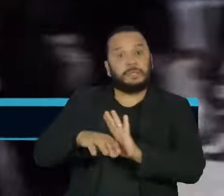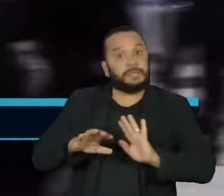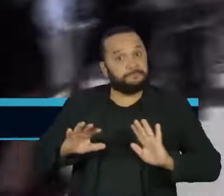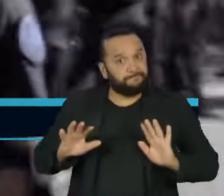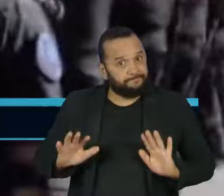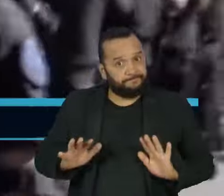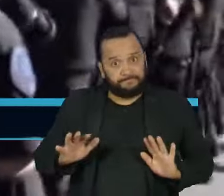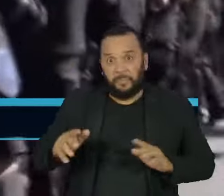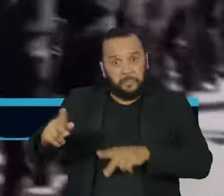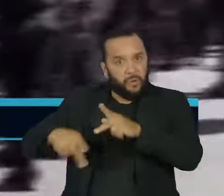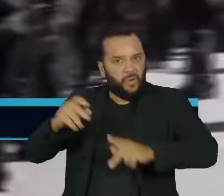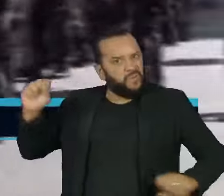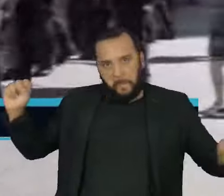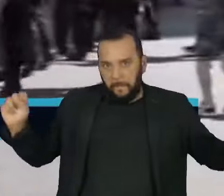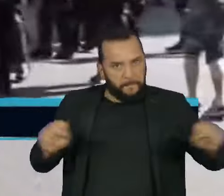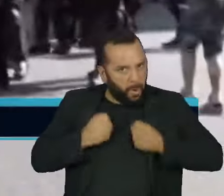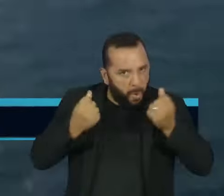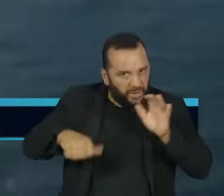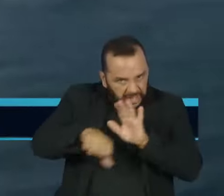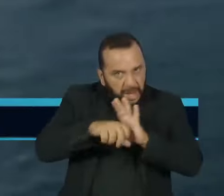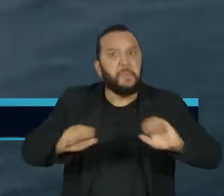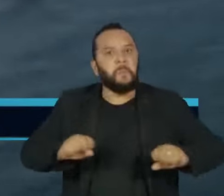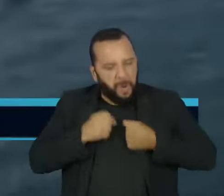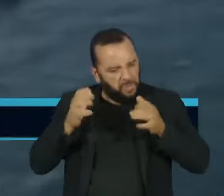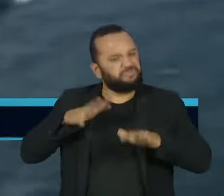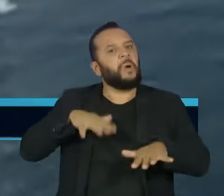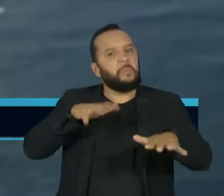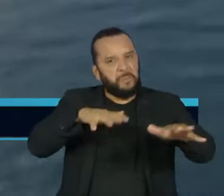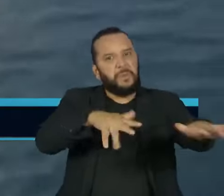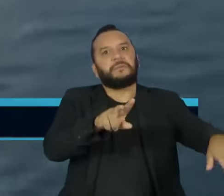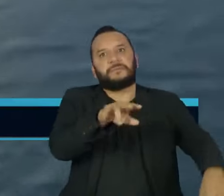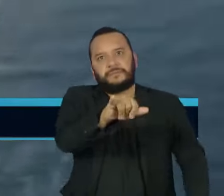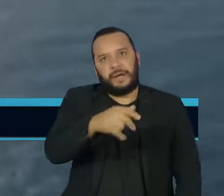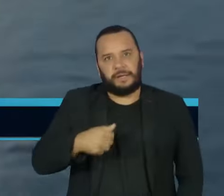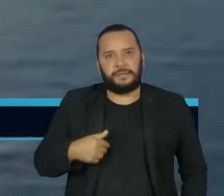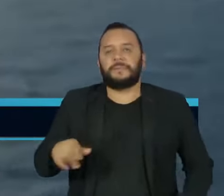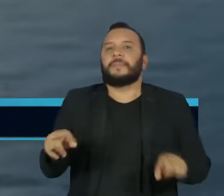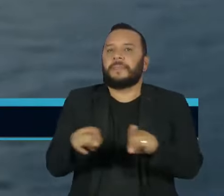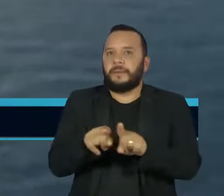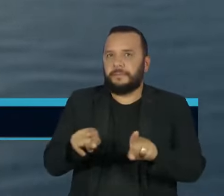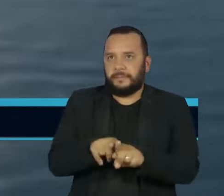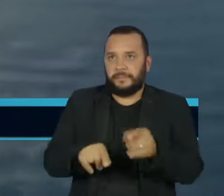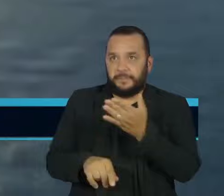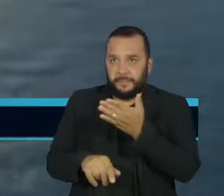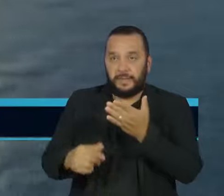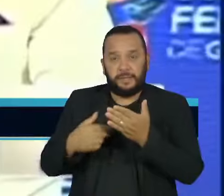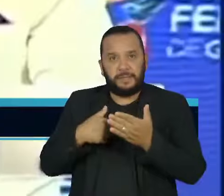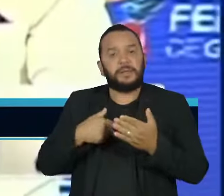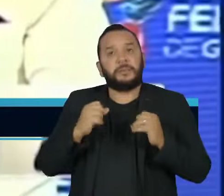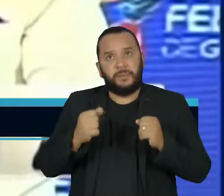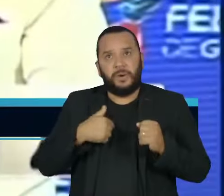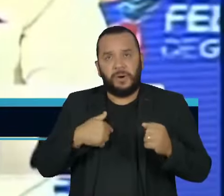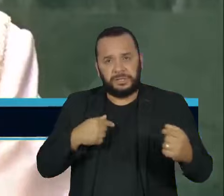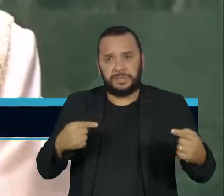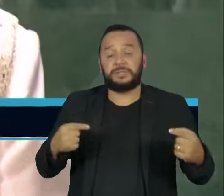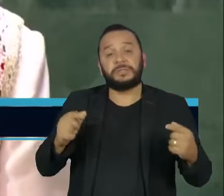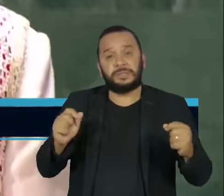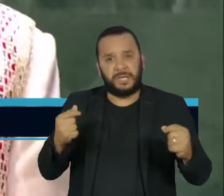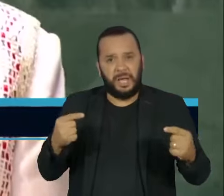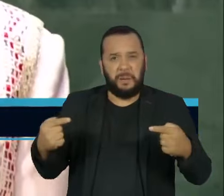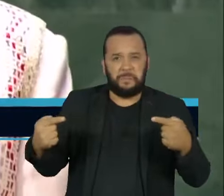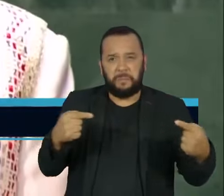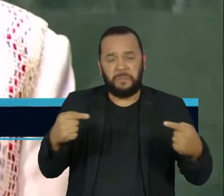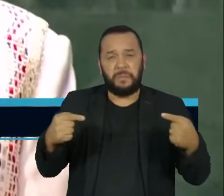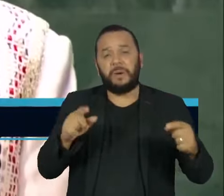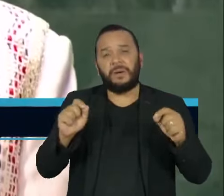cidades argentinas e confrontos com a polícia. Nos últimos meses, o continente ainda viu uma ameaça de conflito armado entre Venezuela e República